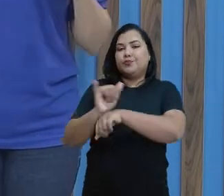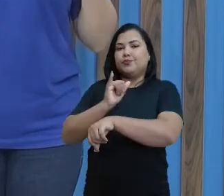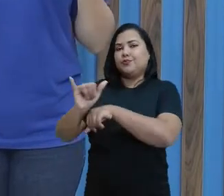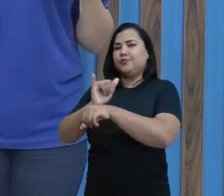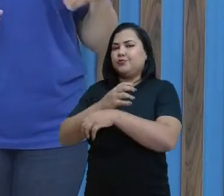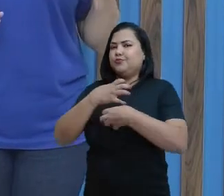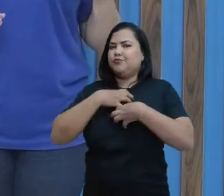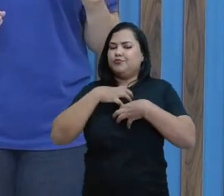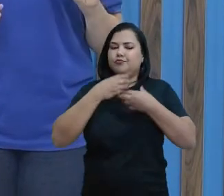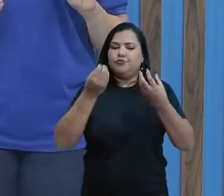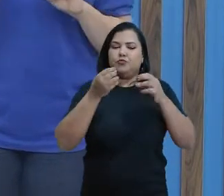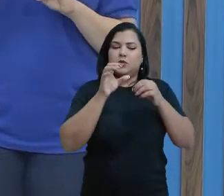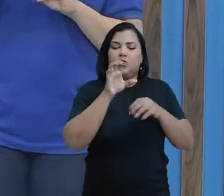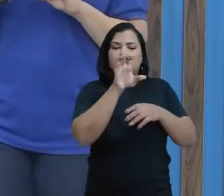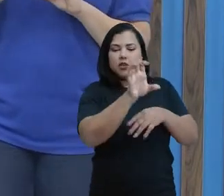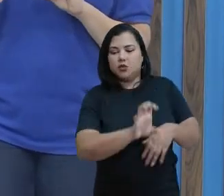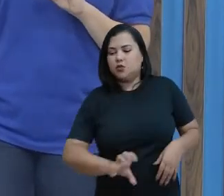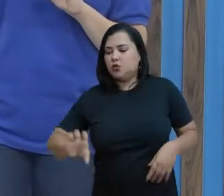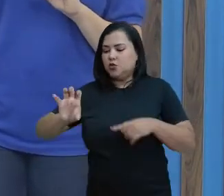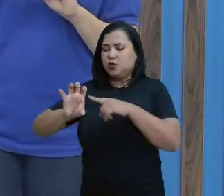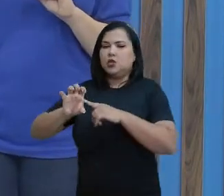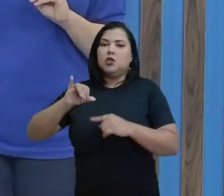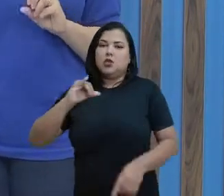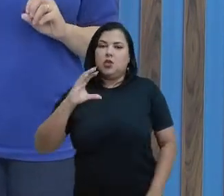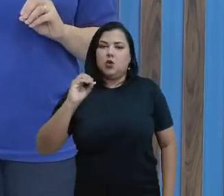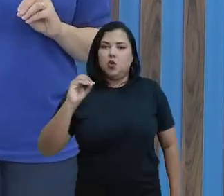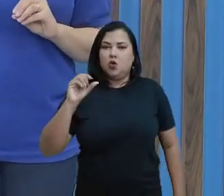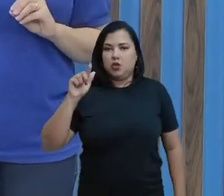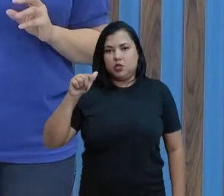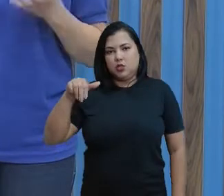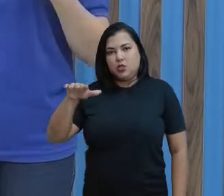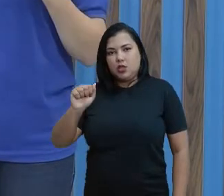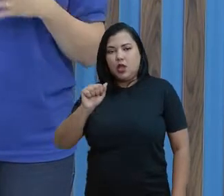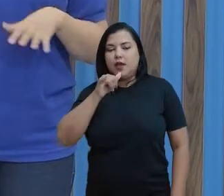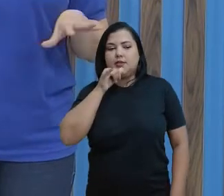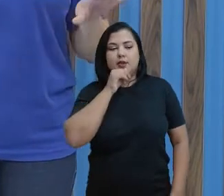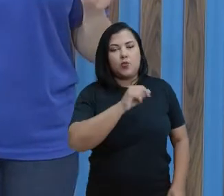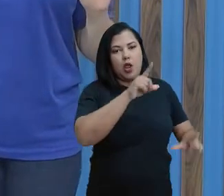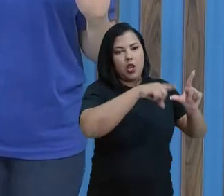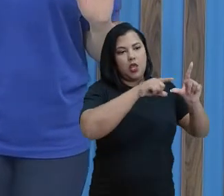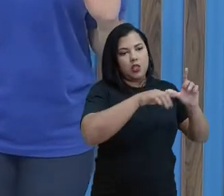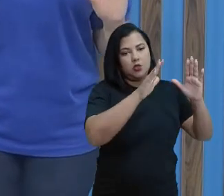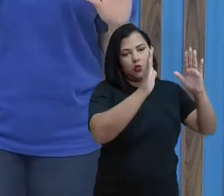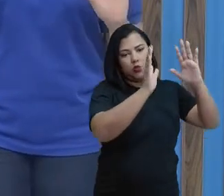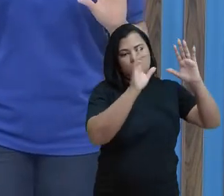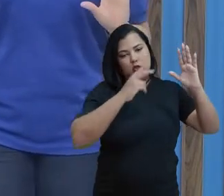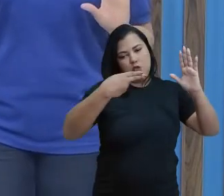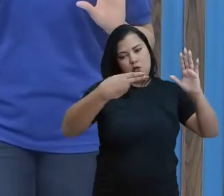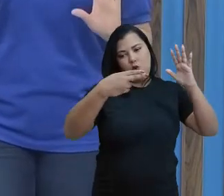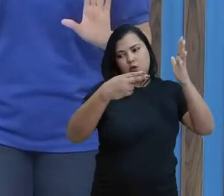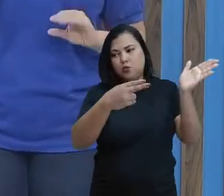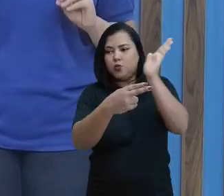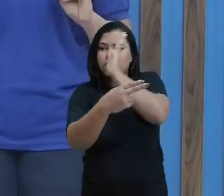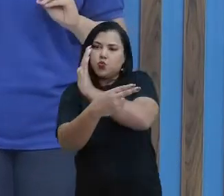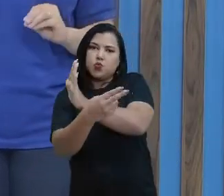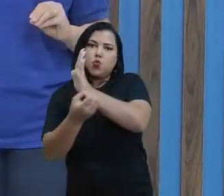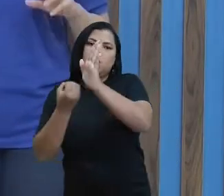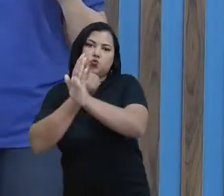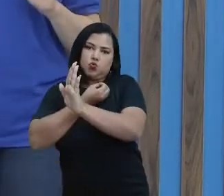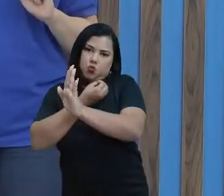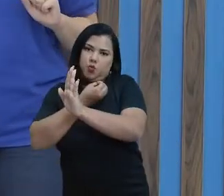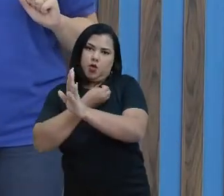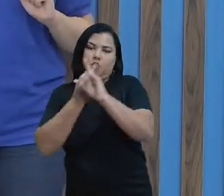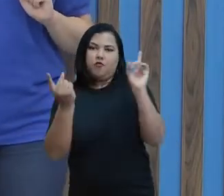de deixar a incógnita do lado, a letra do lado, e passar os cálculos para o outro lado com a